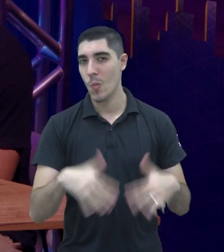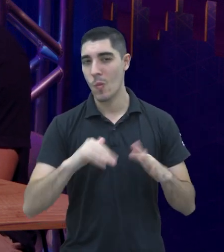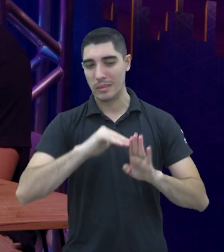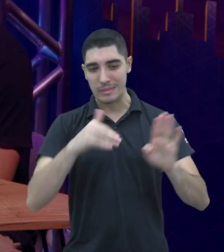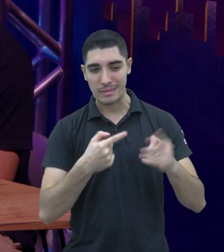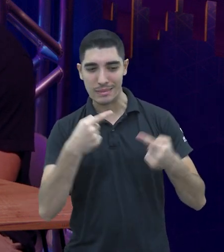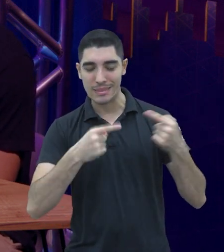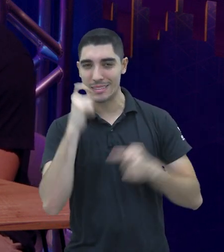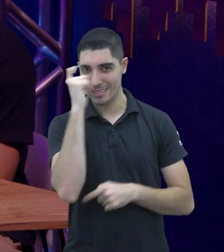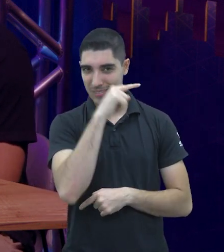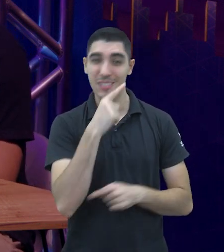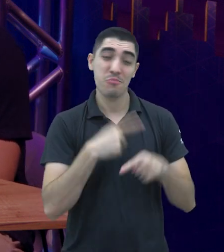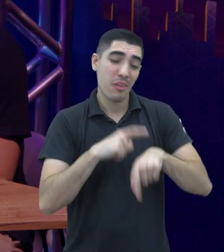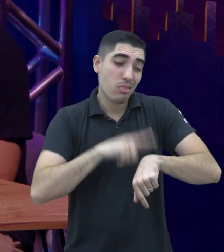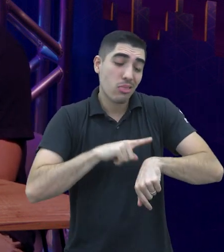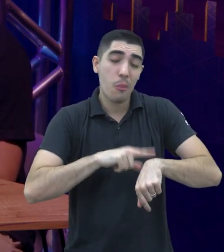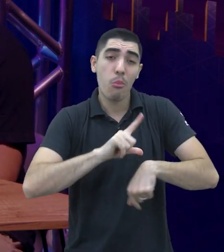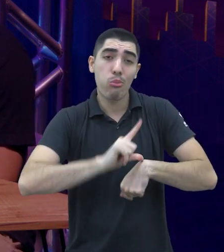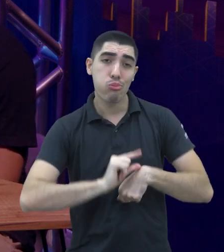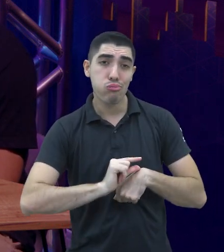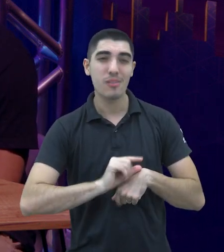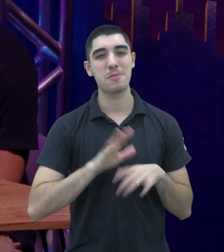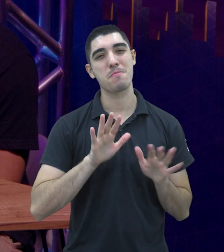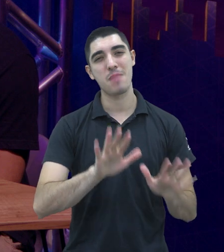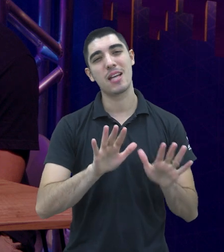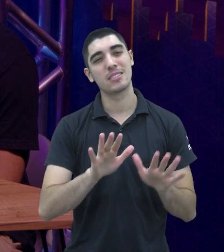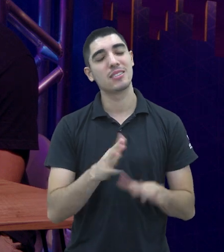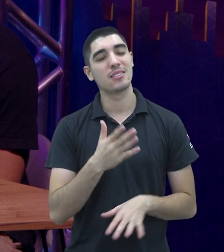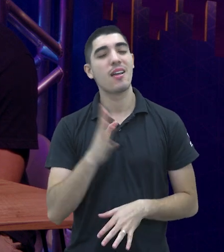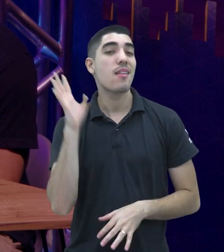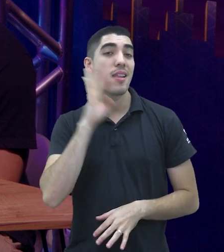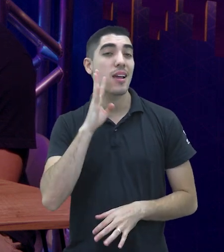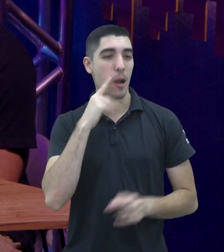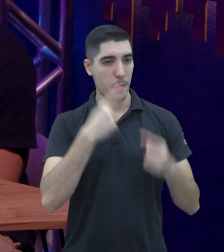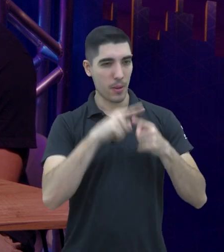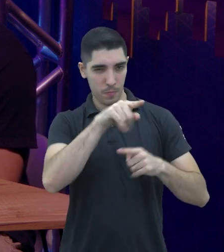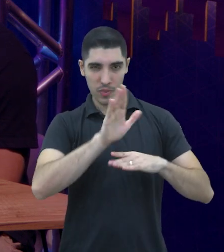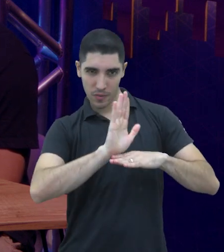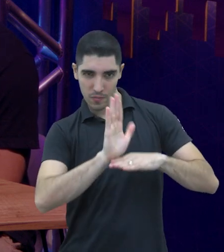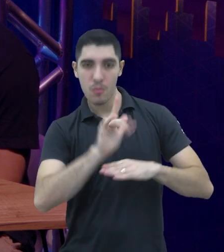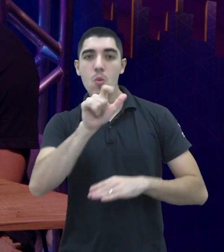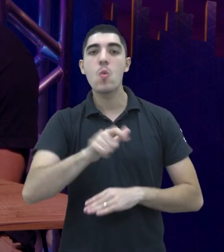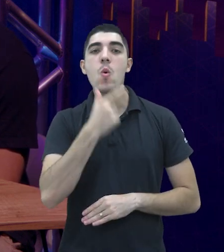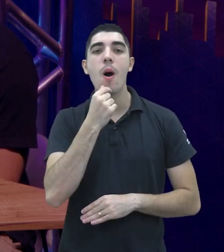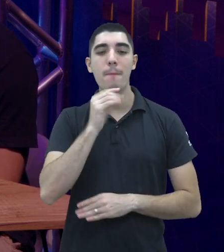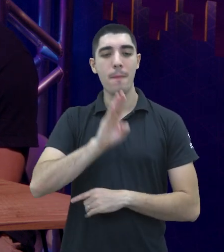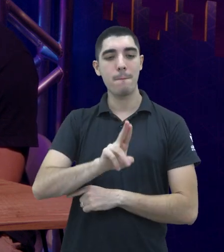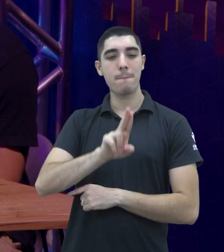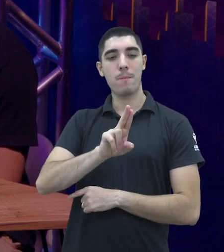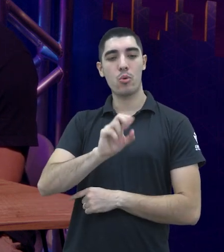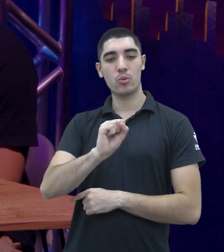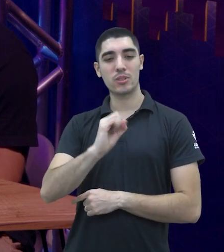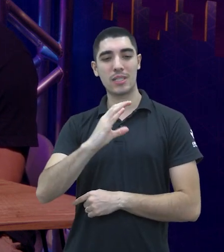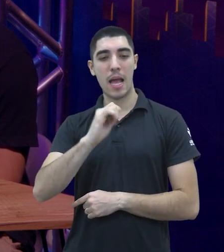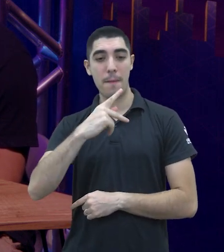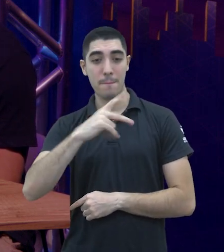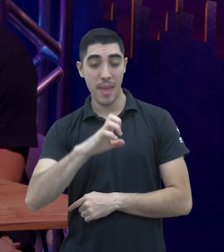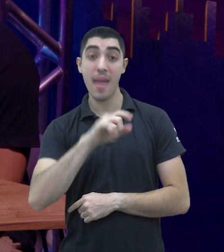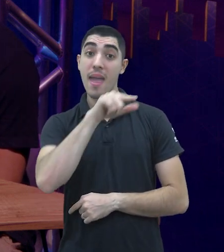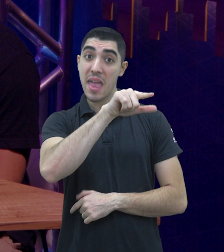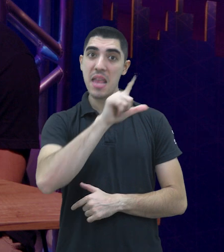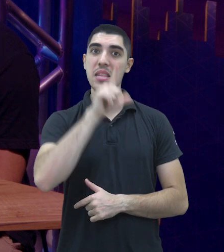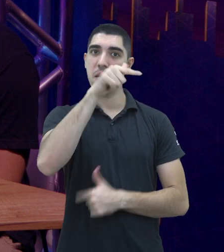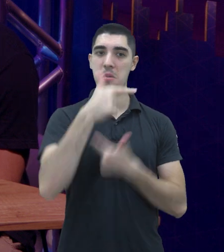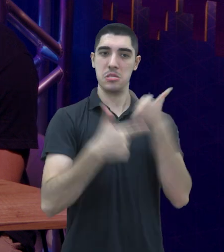né, para o tempo que a gente tem aqui, né, mas enfim, é muito bom ver também no final do filme o Buscapé, ele virando, né, um